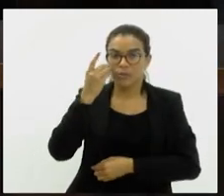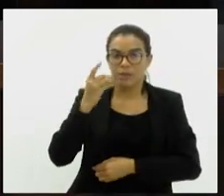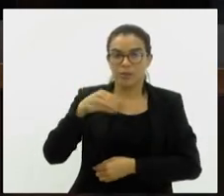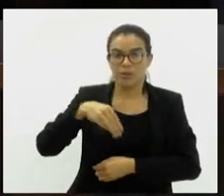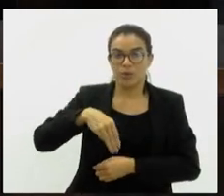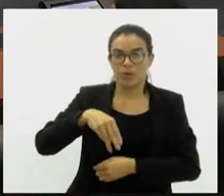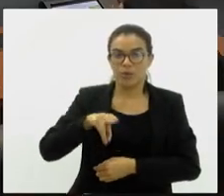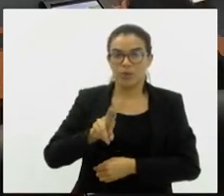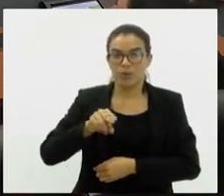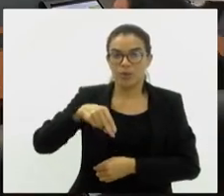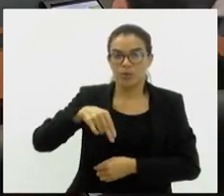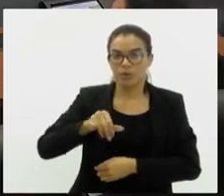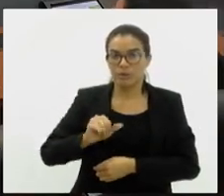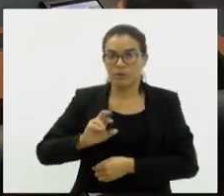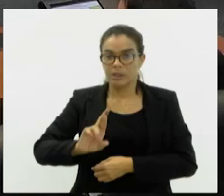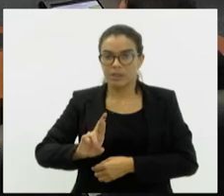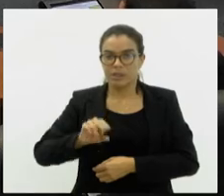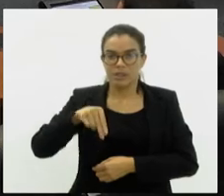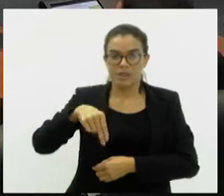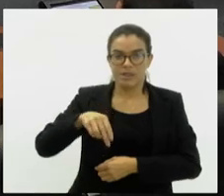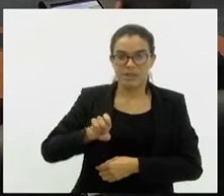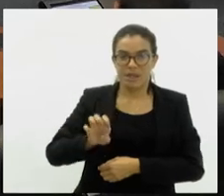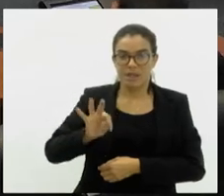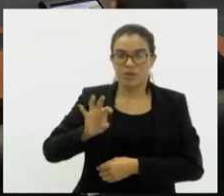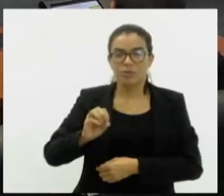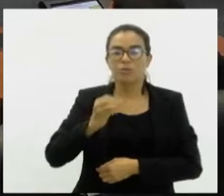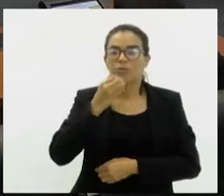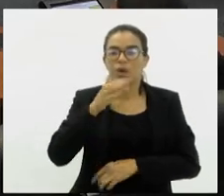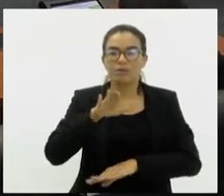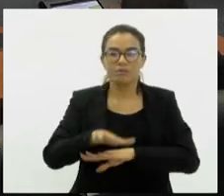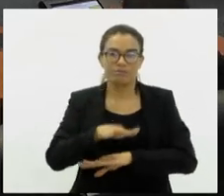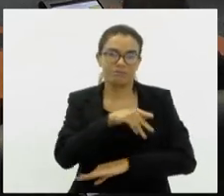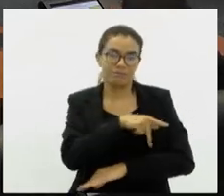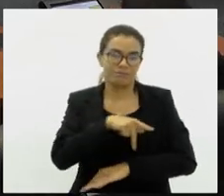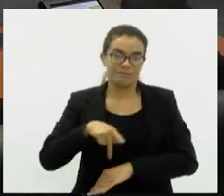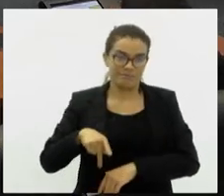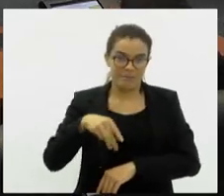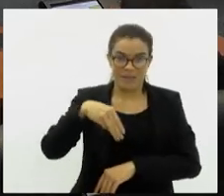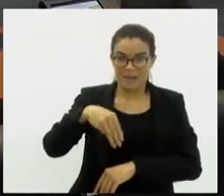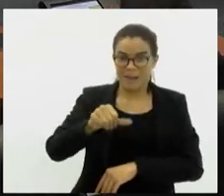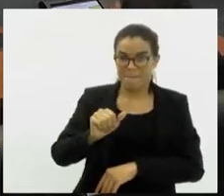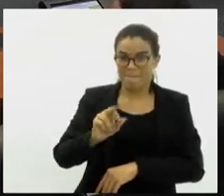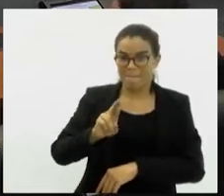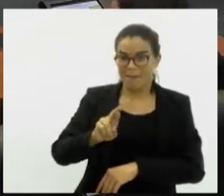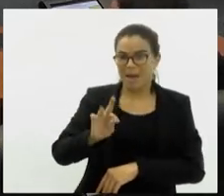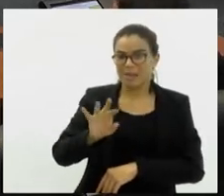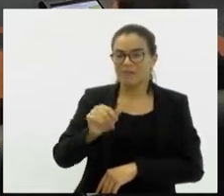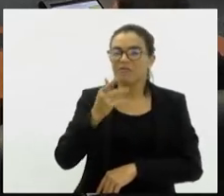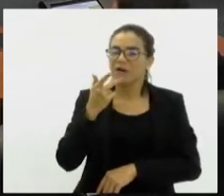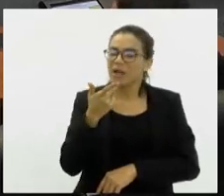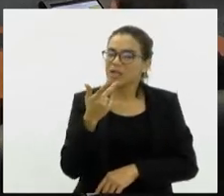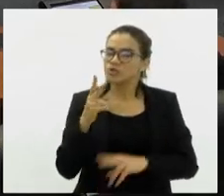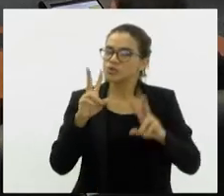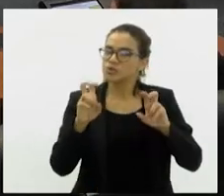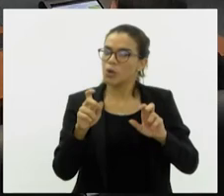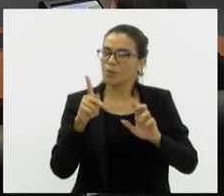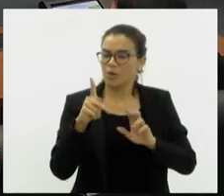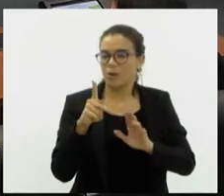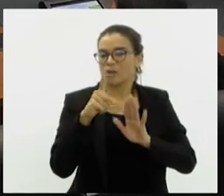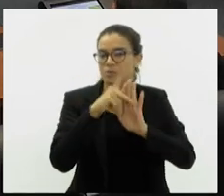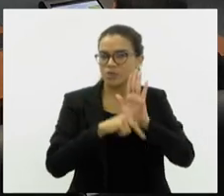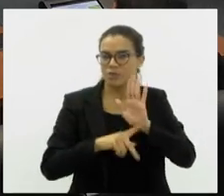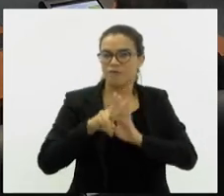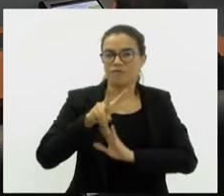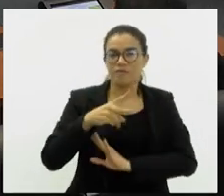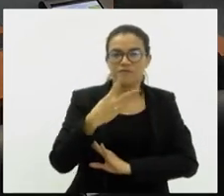Neto. Boa tarde, presidenta Marta Rocha. Eu queria falar que esse projeto